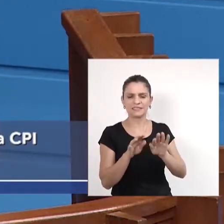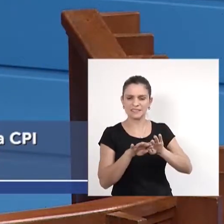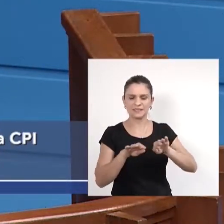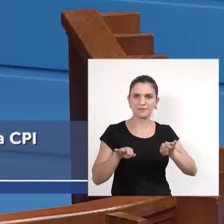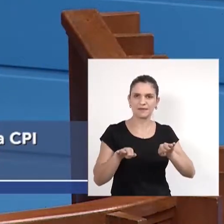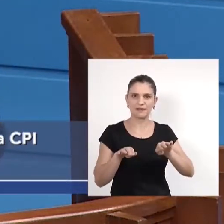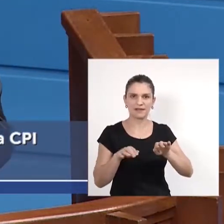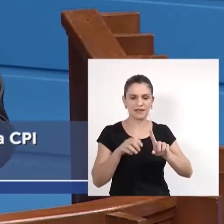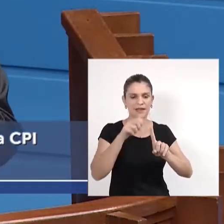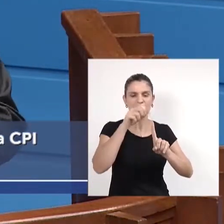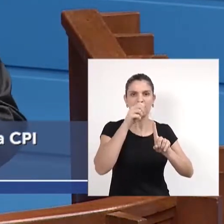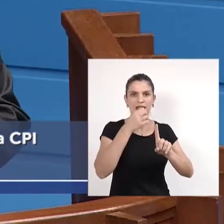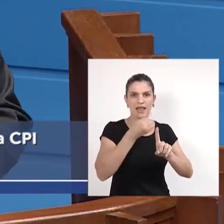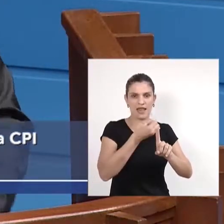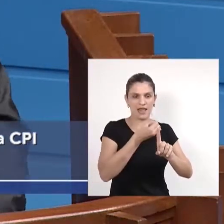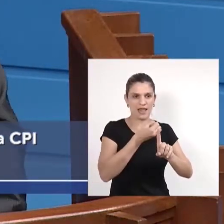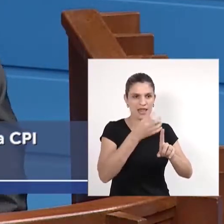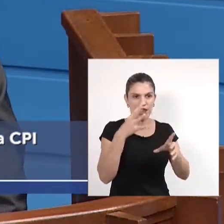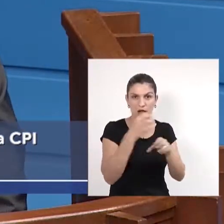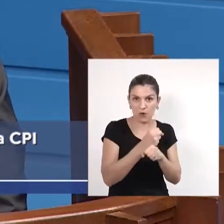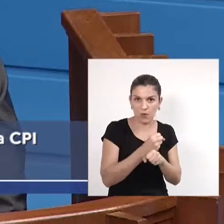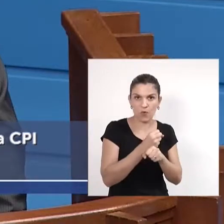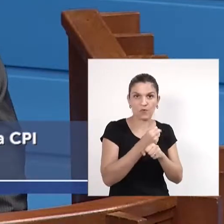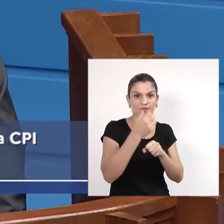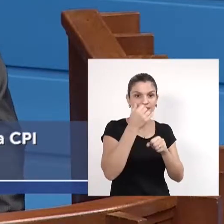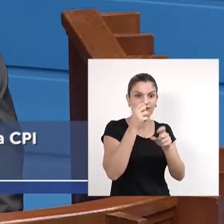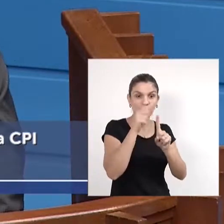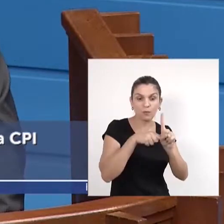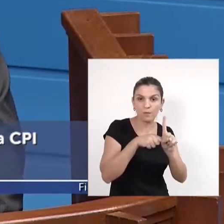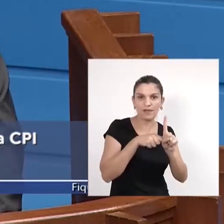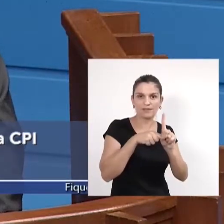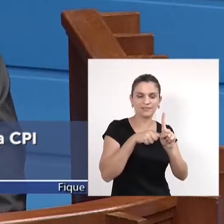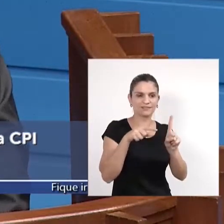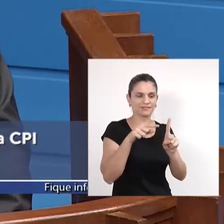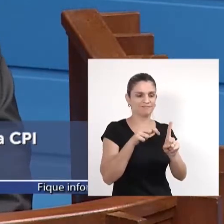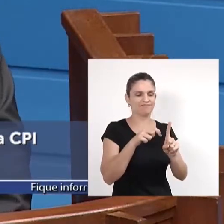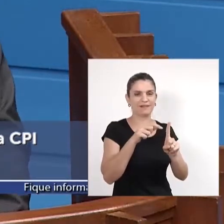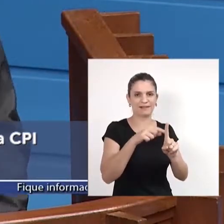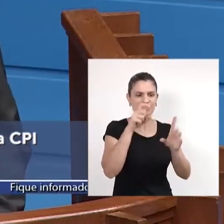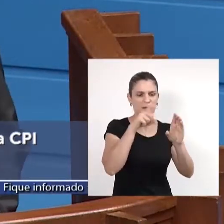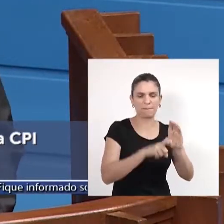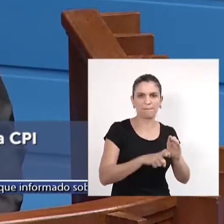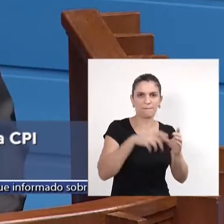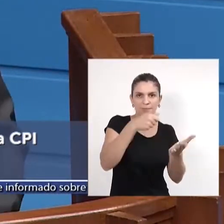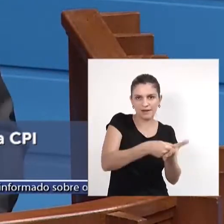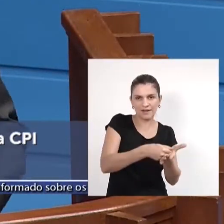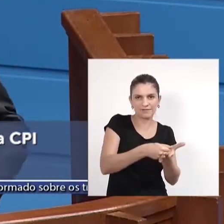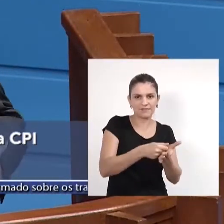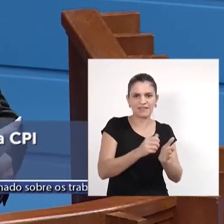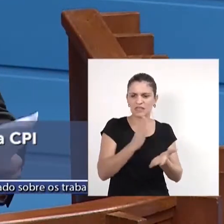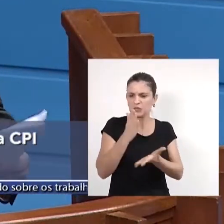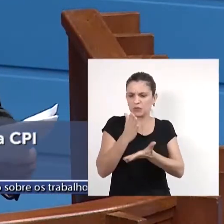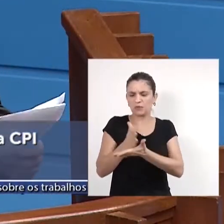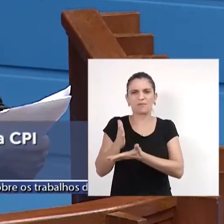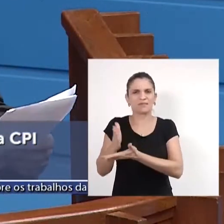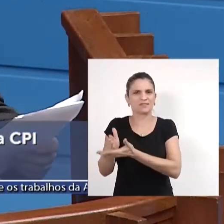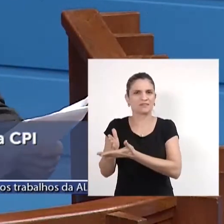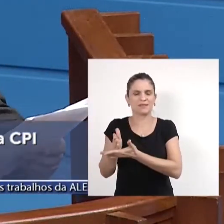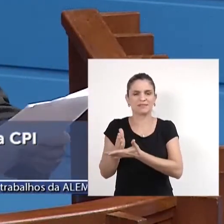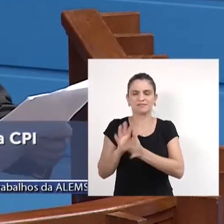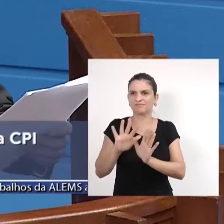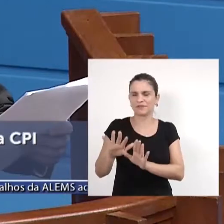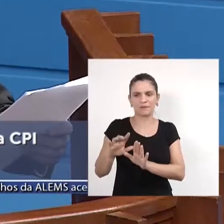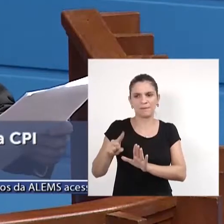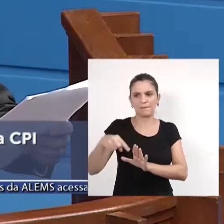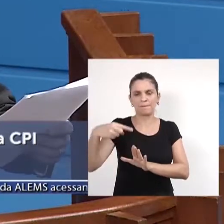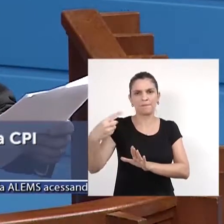também. Então, também estou apresentando um projeto nesse sentido, porque isso já é praticado pela concessionária de água aqui